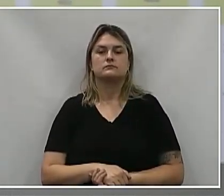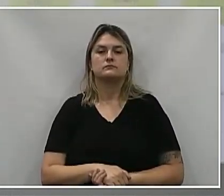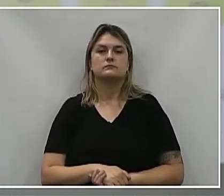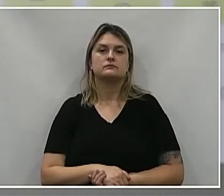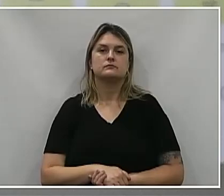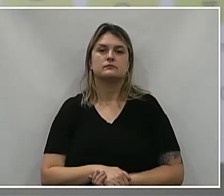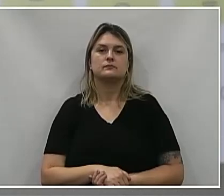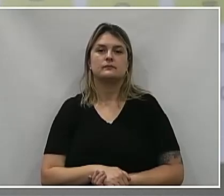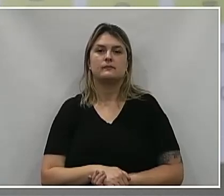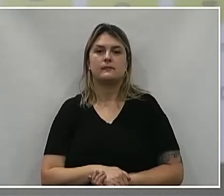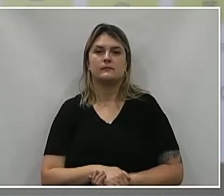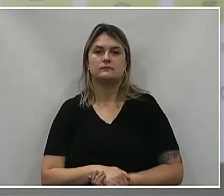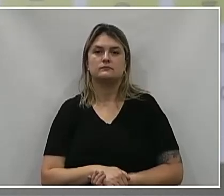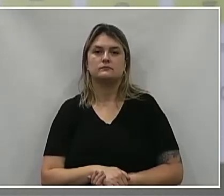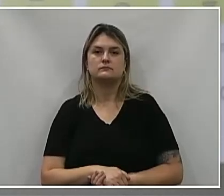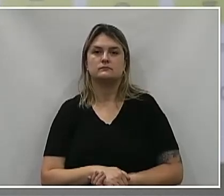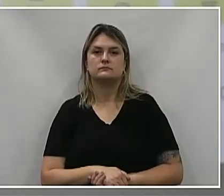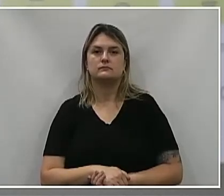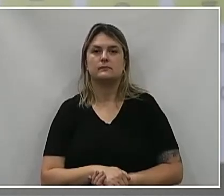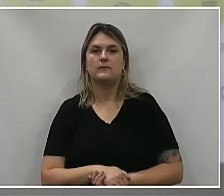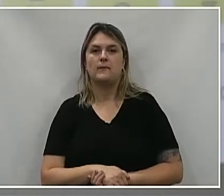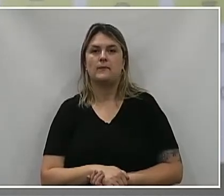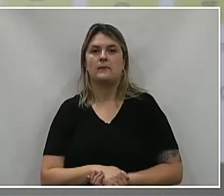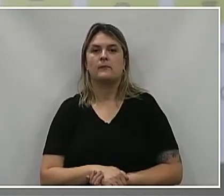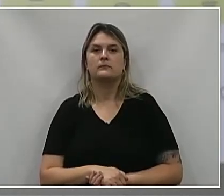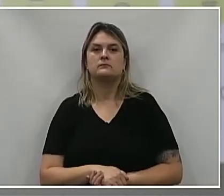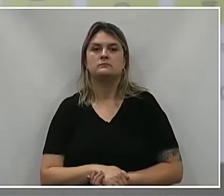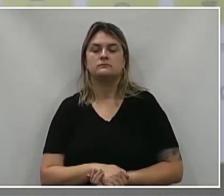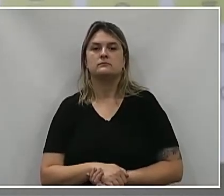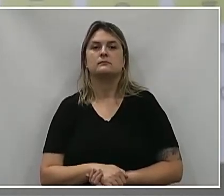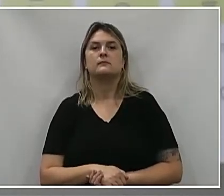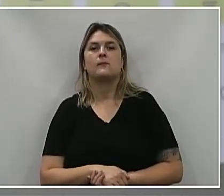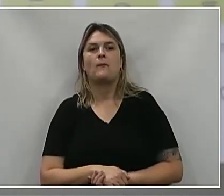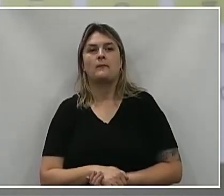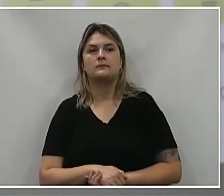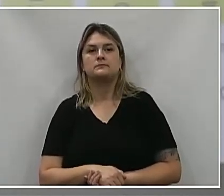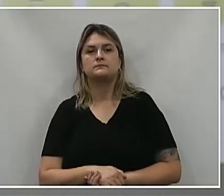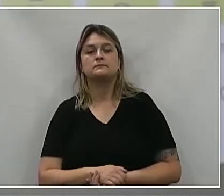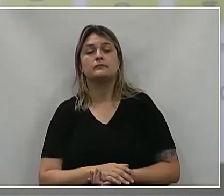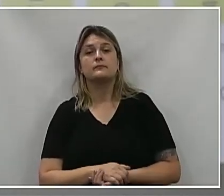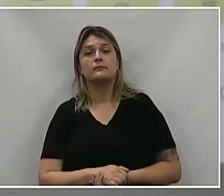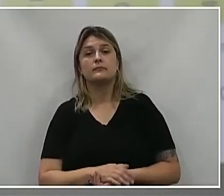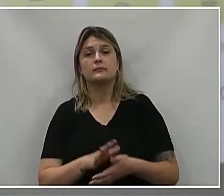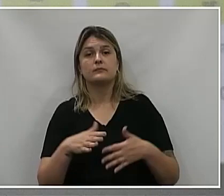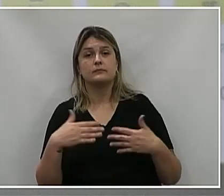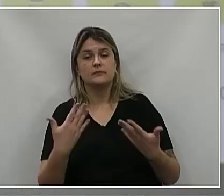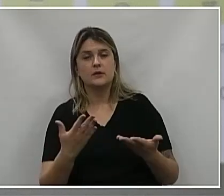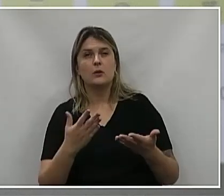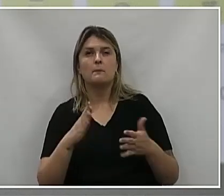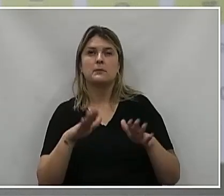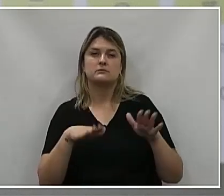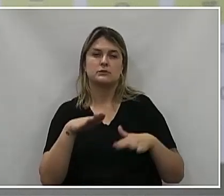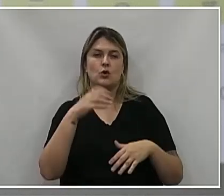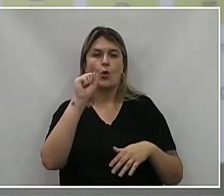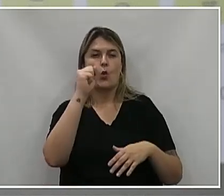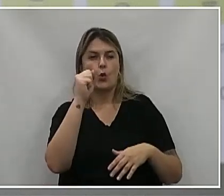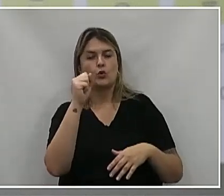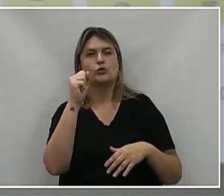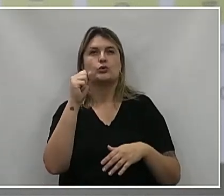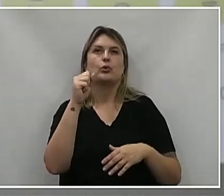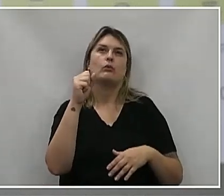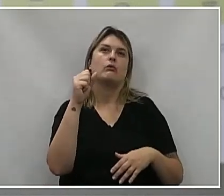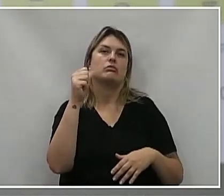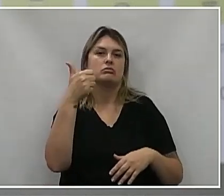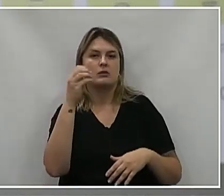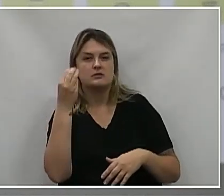a gente teria um caixa de 44 milhões e a troca, né, estimada ali em 8, 10 milhões, que